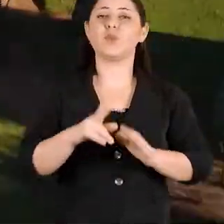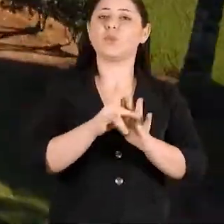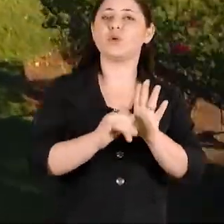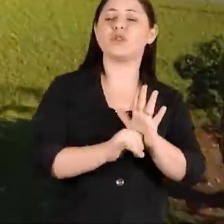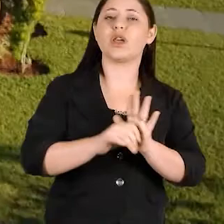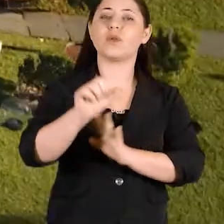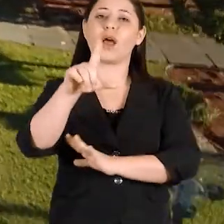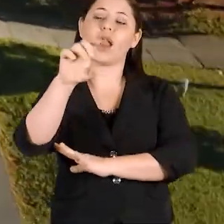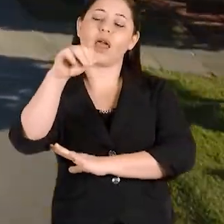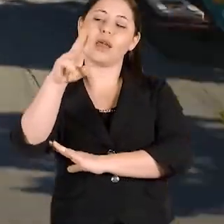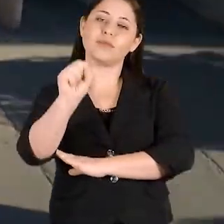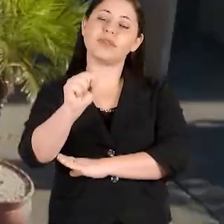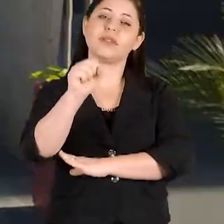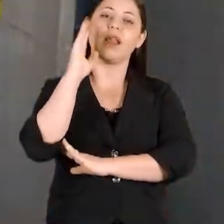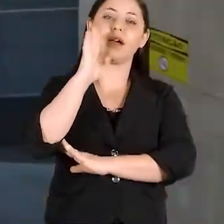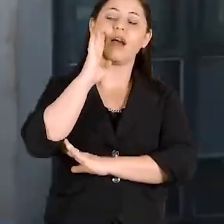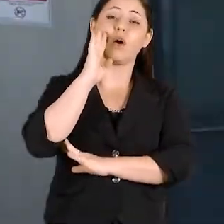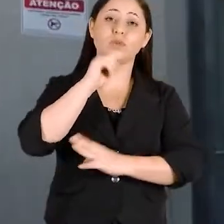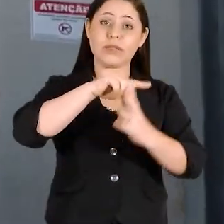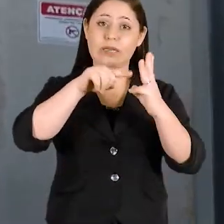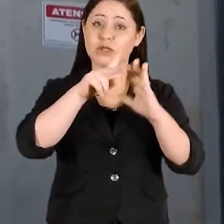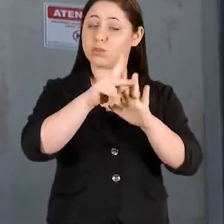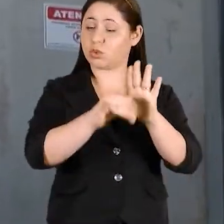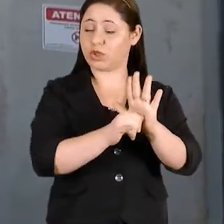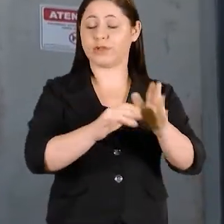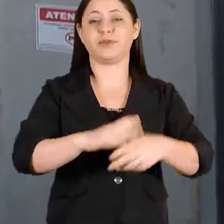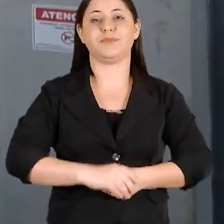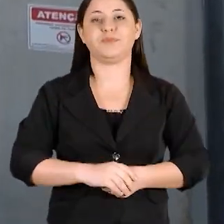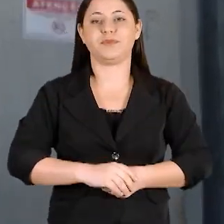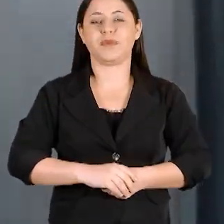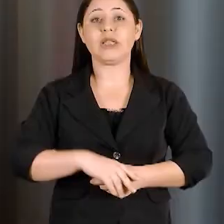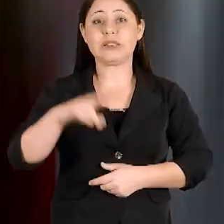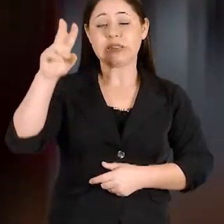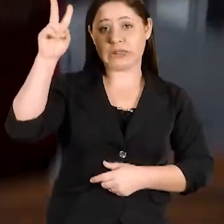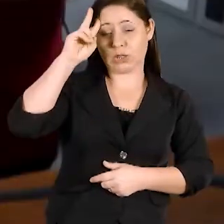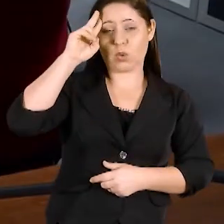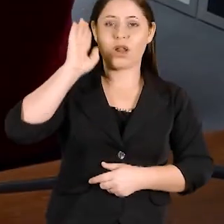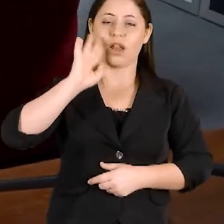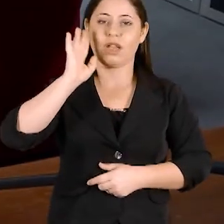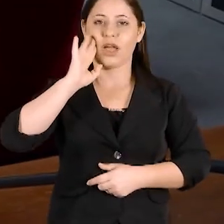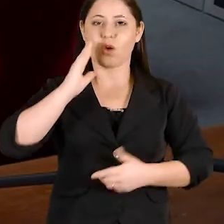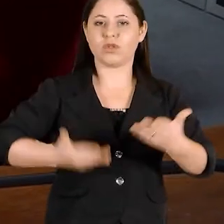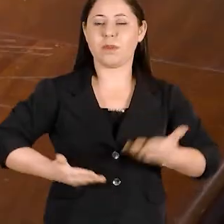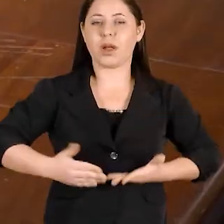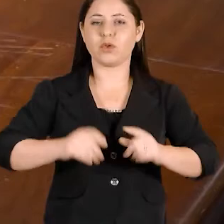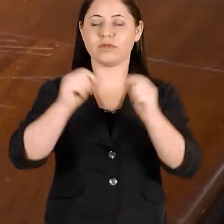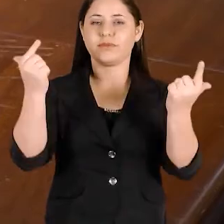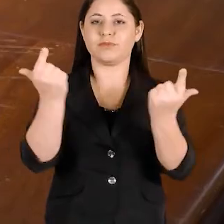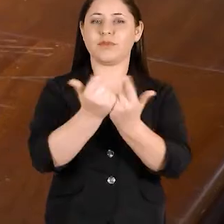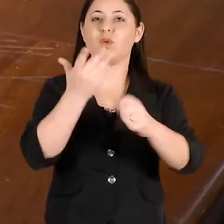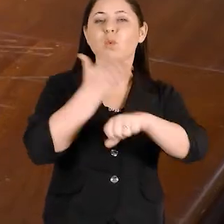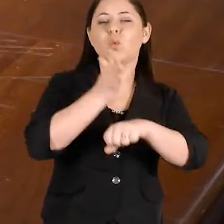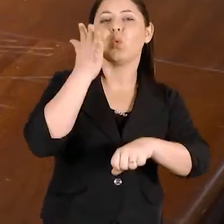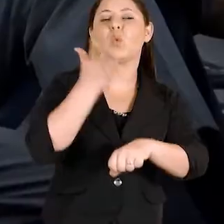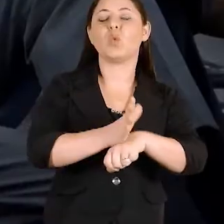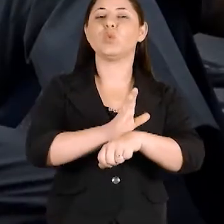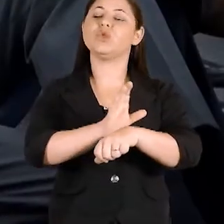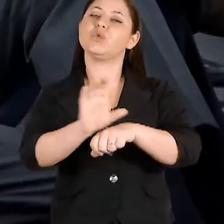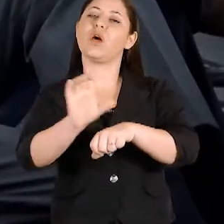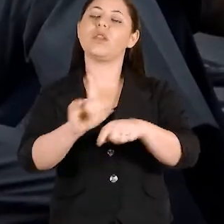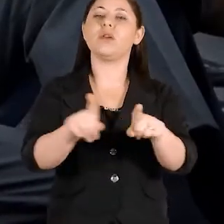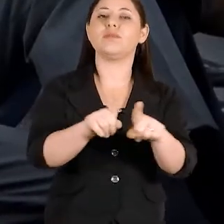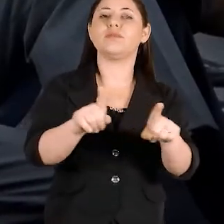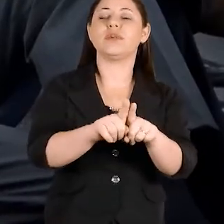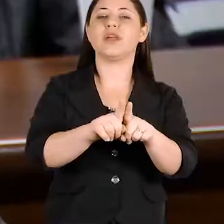do Sul no programa Lemes Legal, focado em 3 projetos. No Segunda Legal, funcionários da Lemes participam de cursos